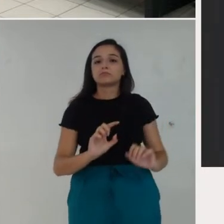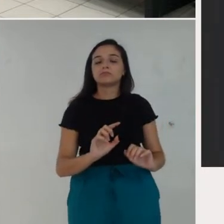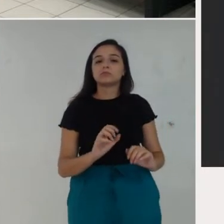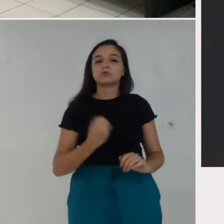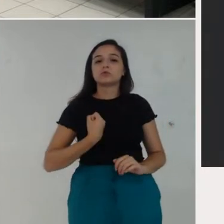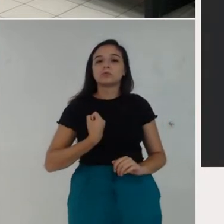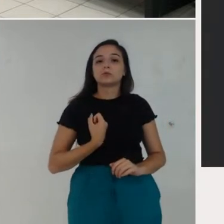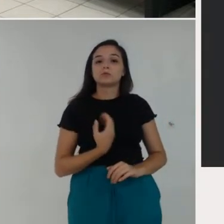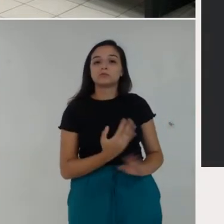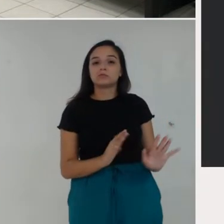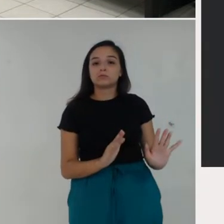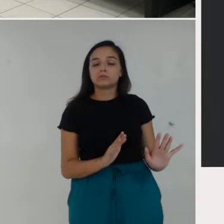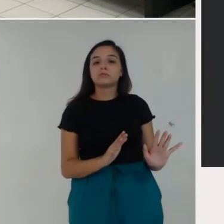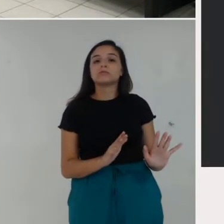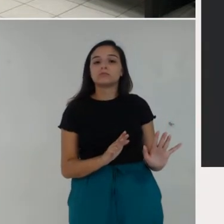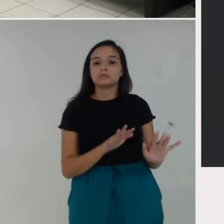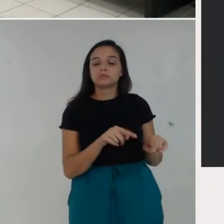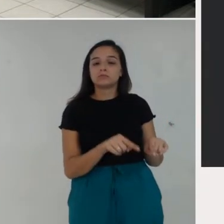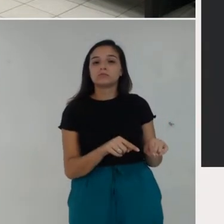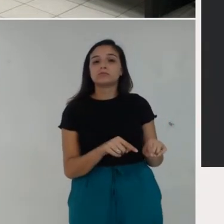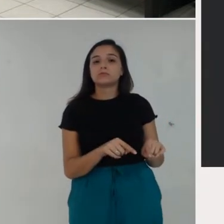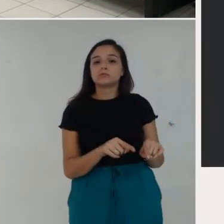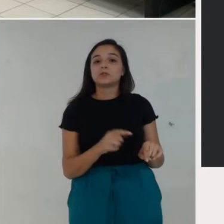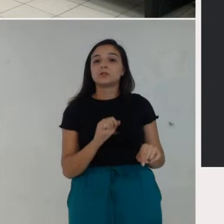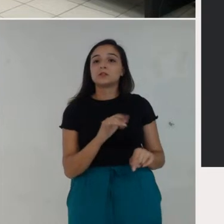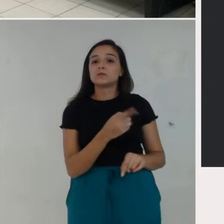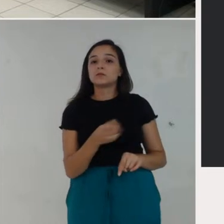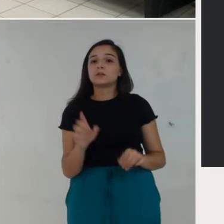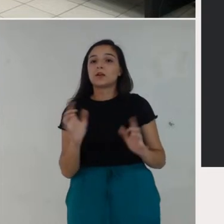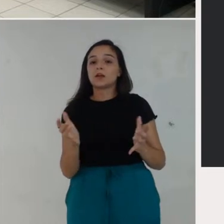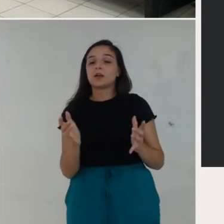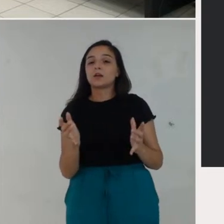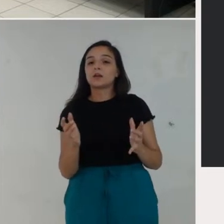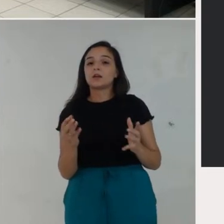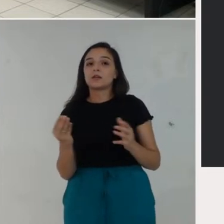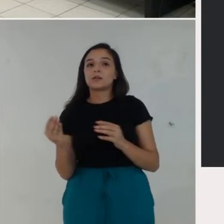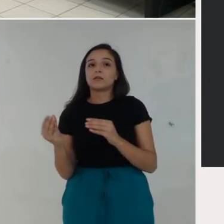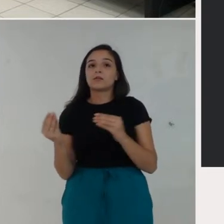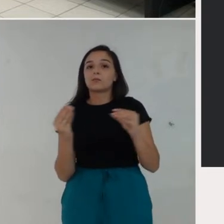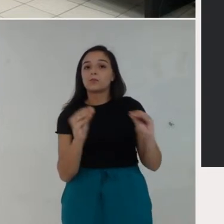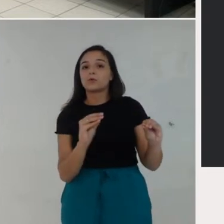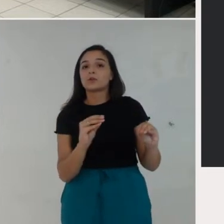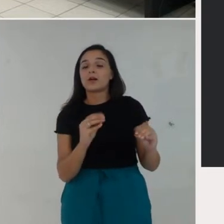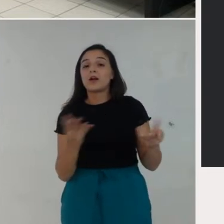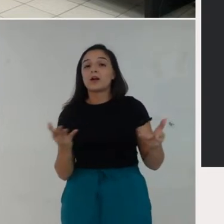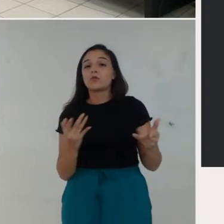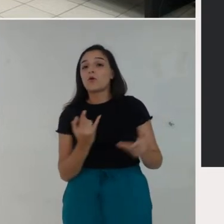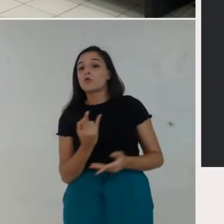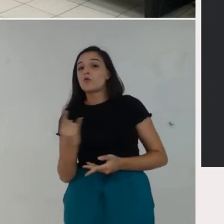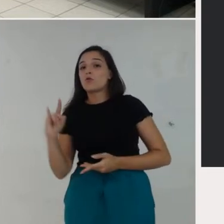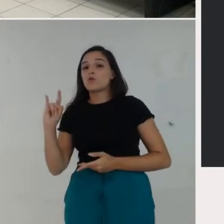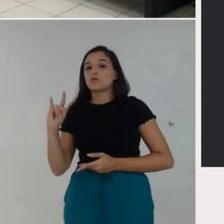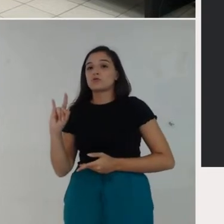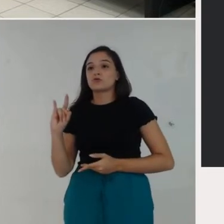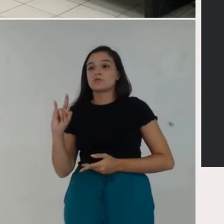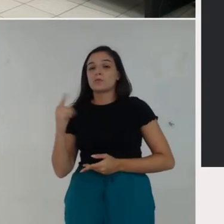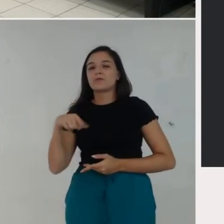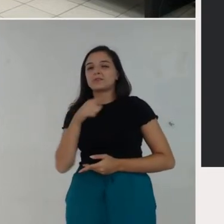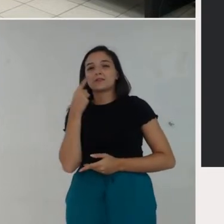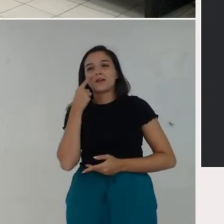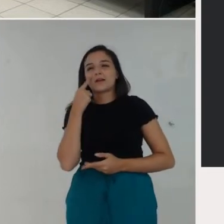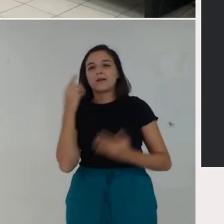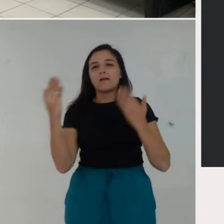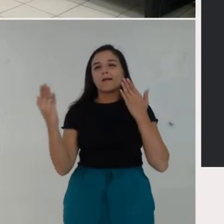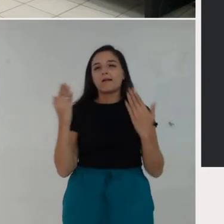revisão. E agora, se quiserem colocar o último número, a parte do expediente, só para vocês terem